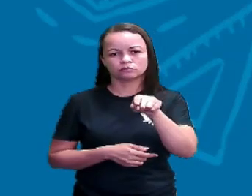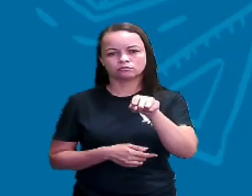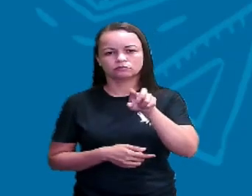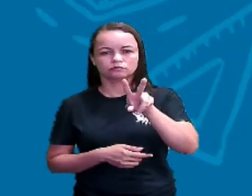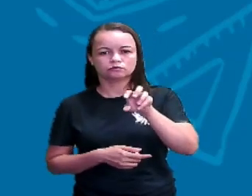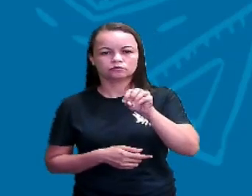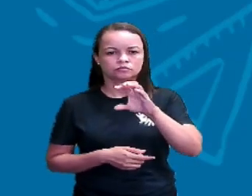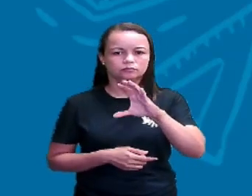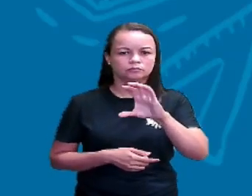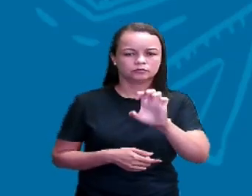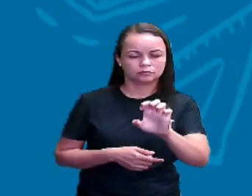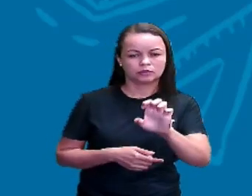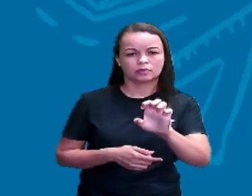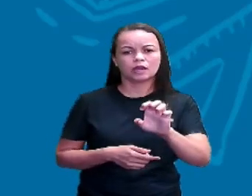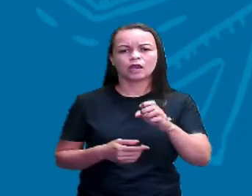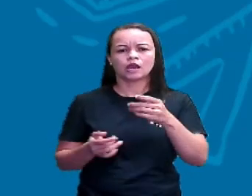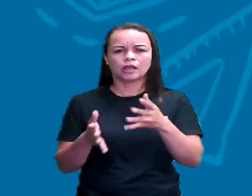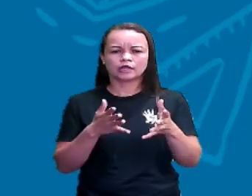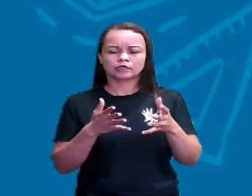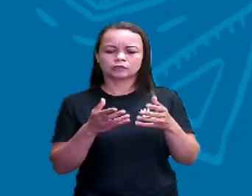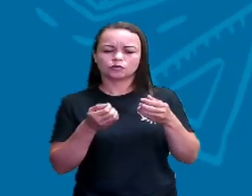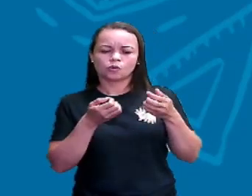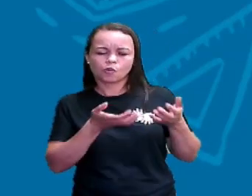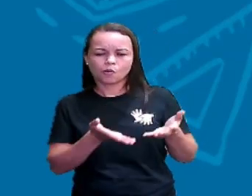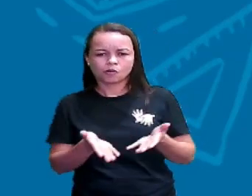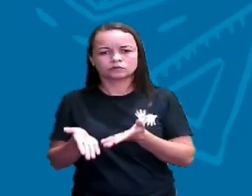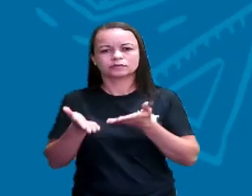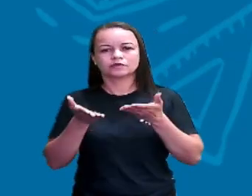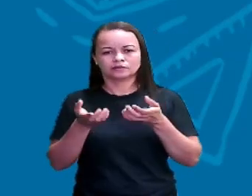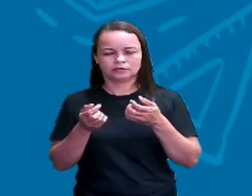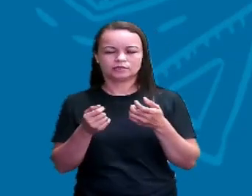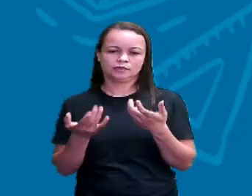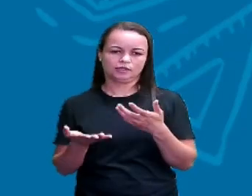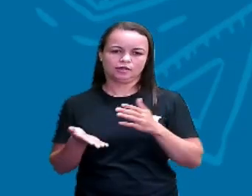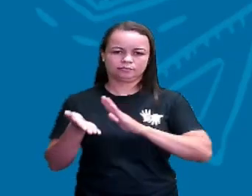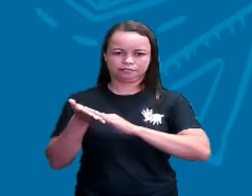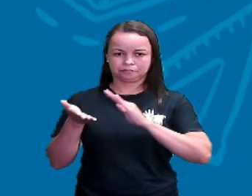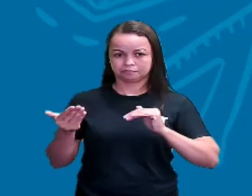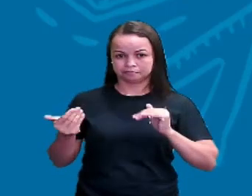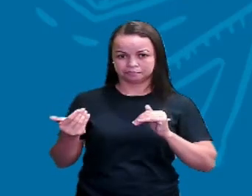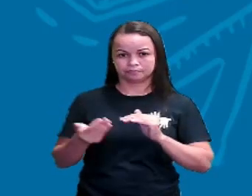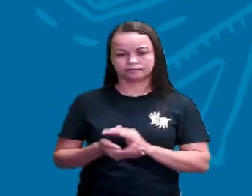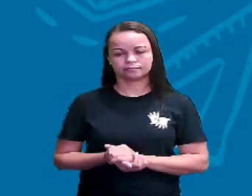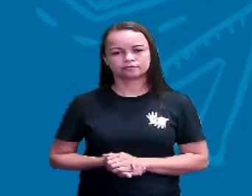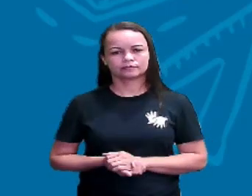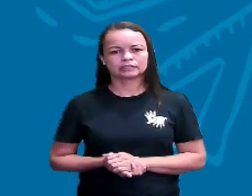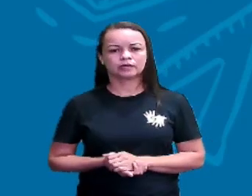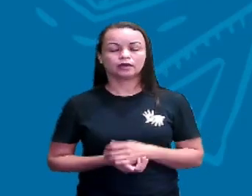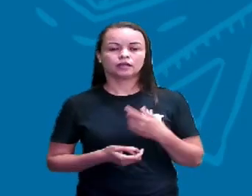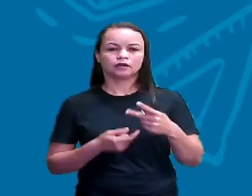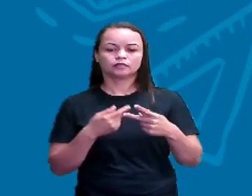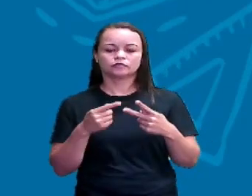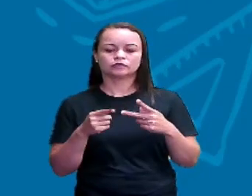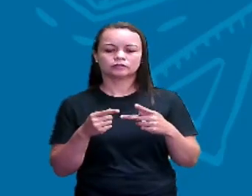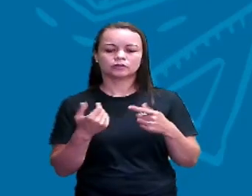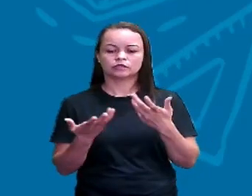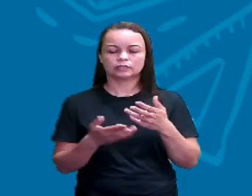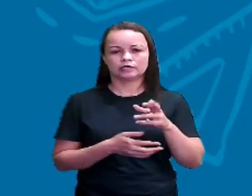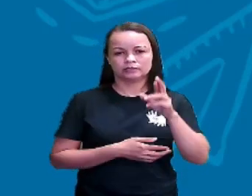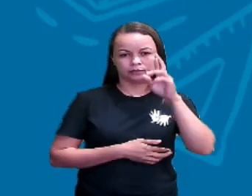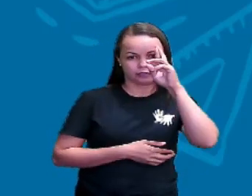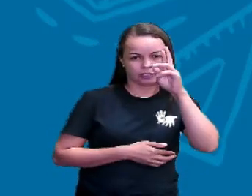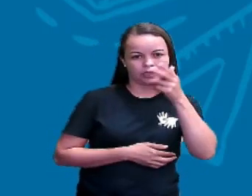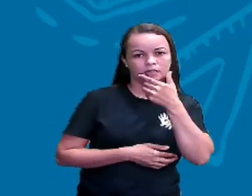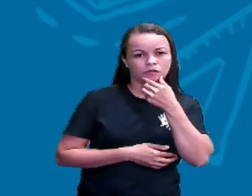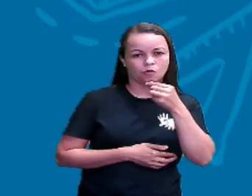forma de tratamento de cortesia em língua espanhola, que equivaleria ao nosso senhor e senhora.